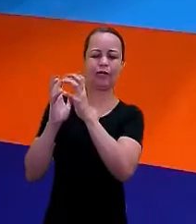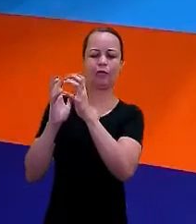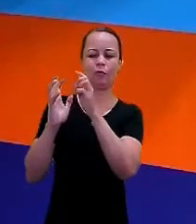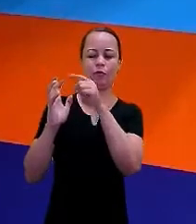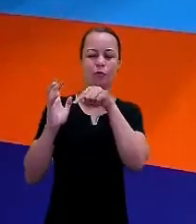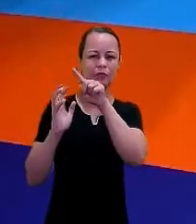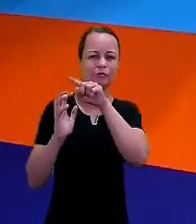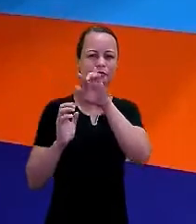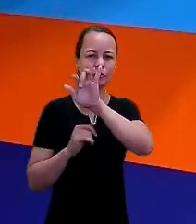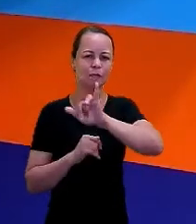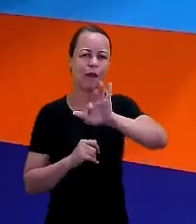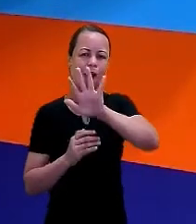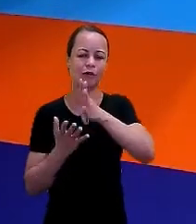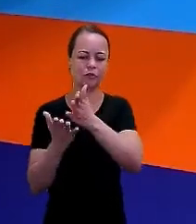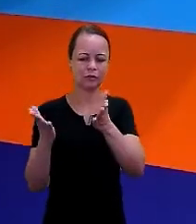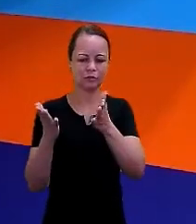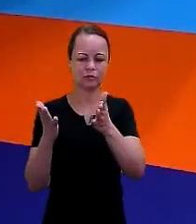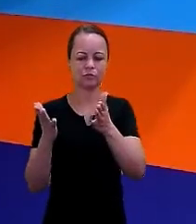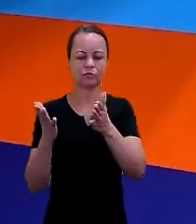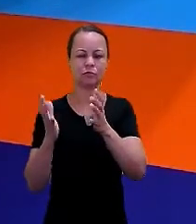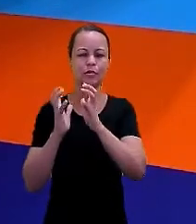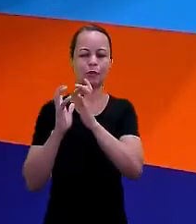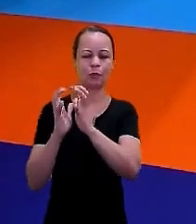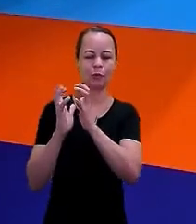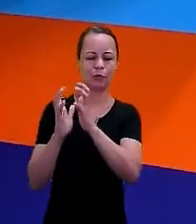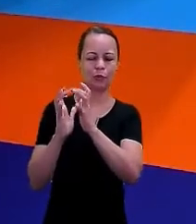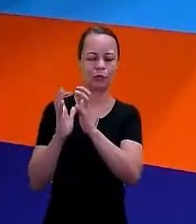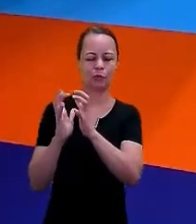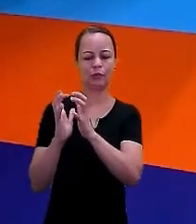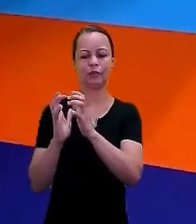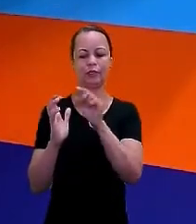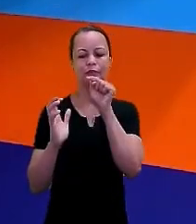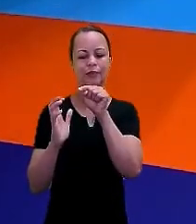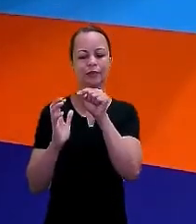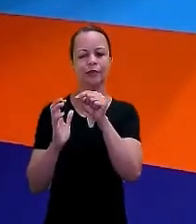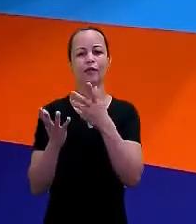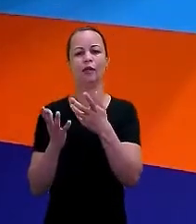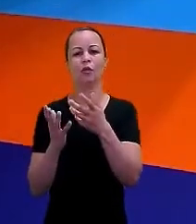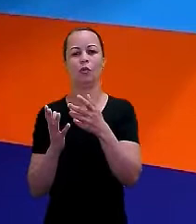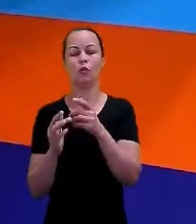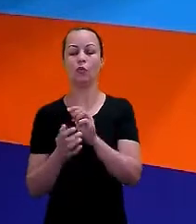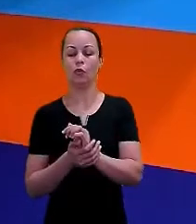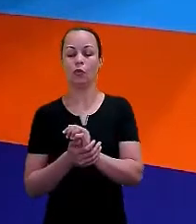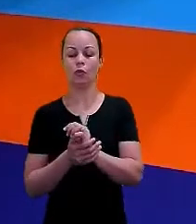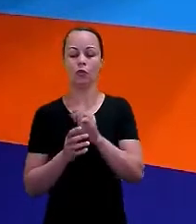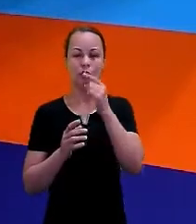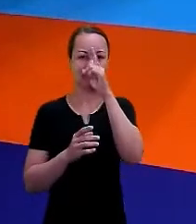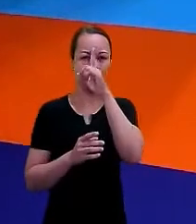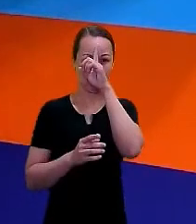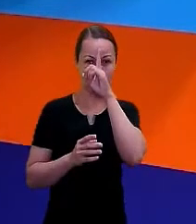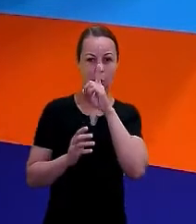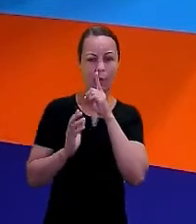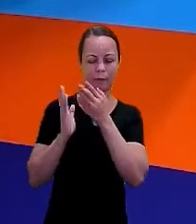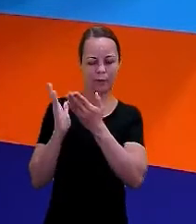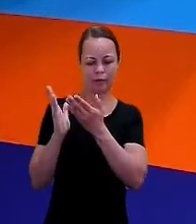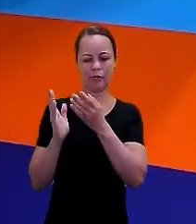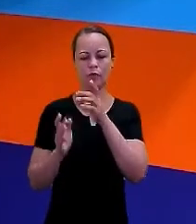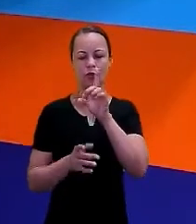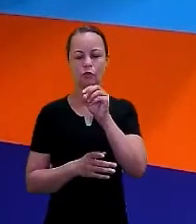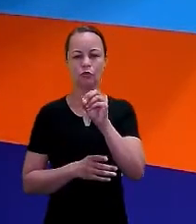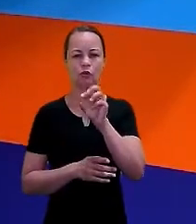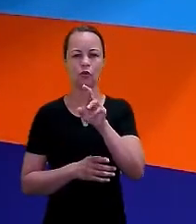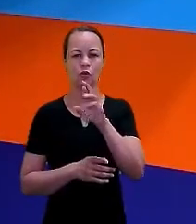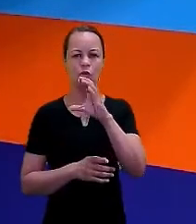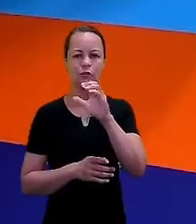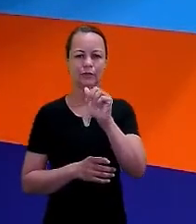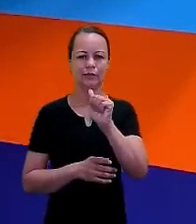neuroimagens, que estaria vascularizada, neurovascularizada, seria o giro do cíngulo anterior dorsal. Veja que